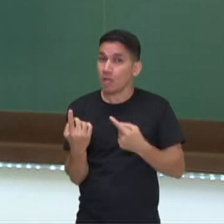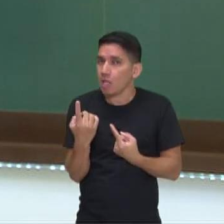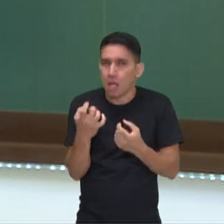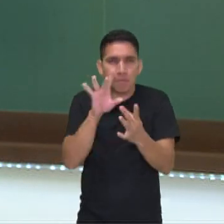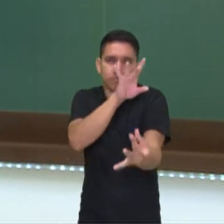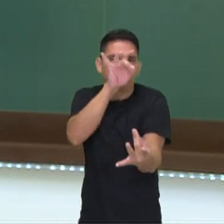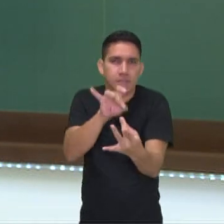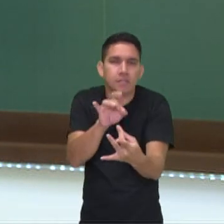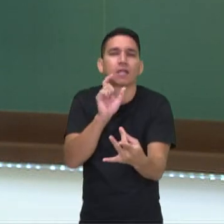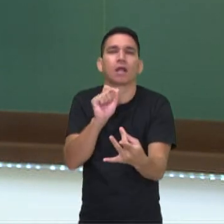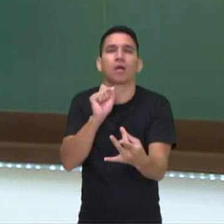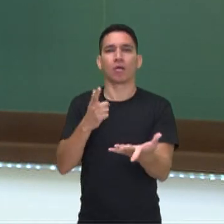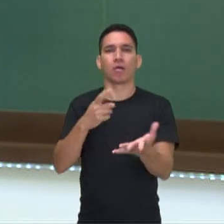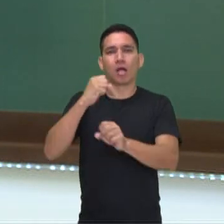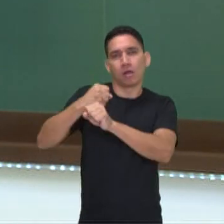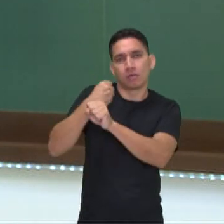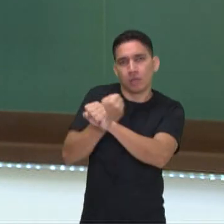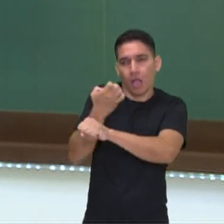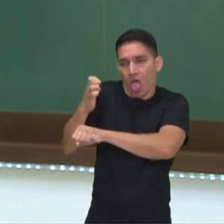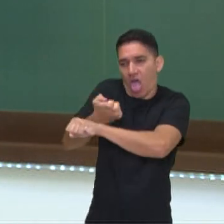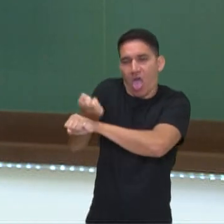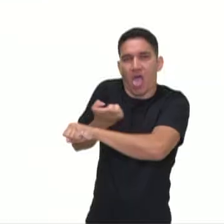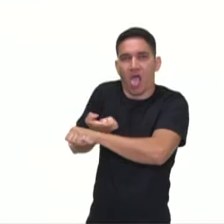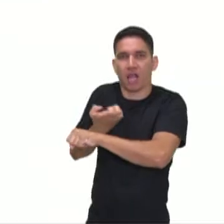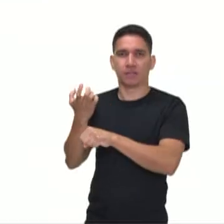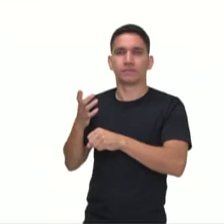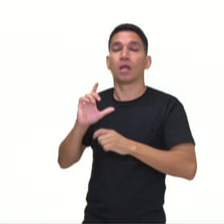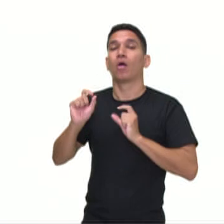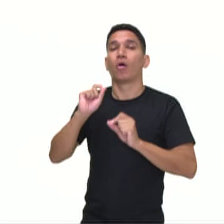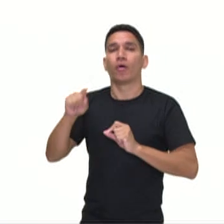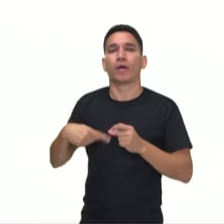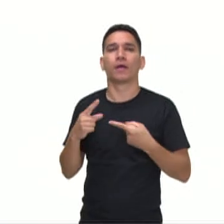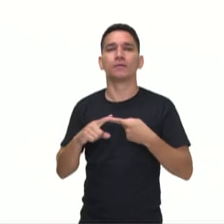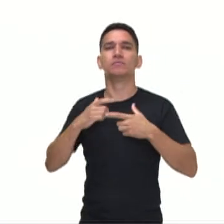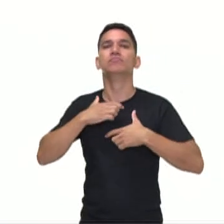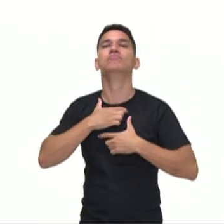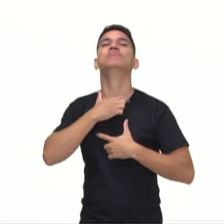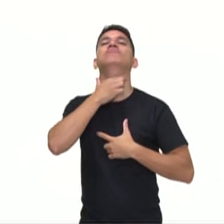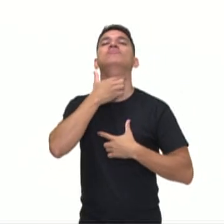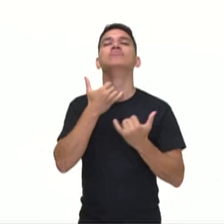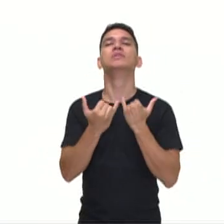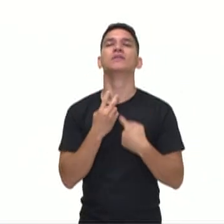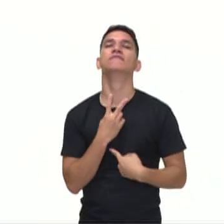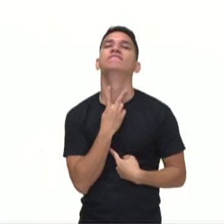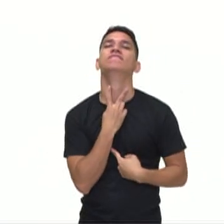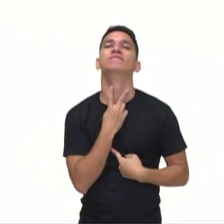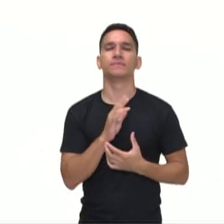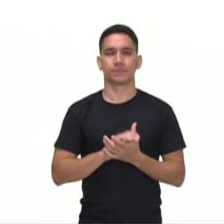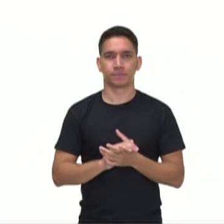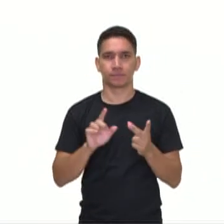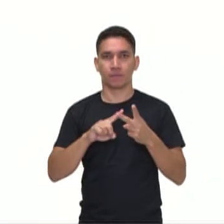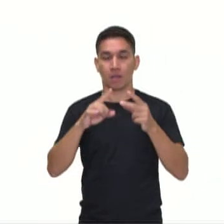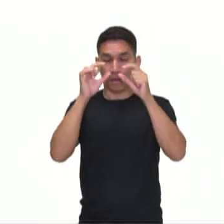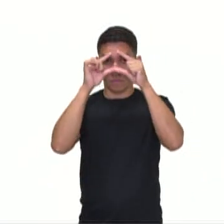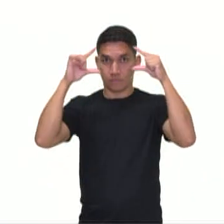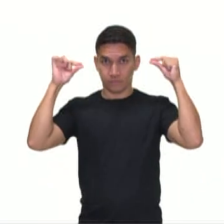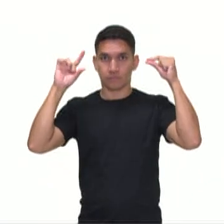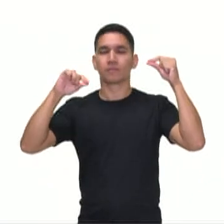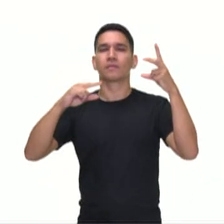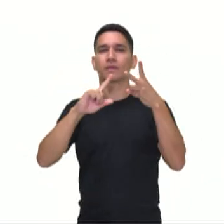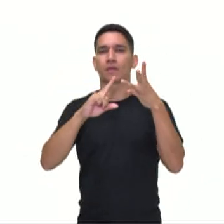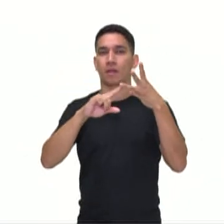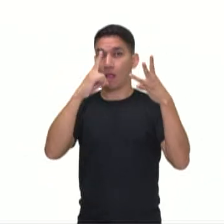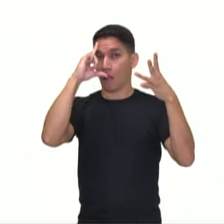únicas da escultura do Aleijadinho. Pescoço alongado em forma de V, olhos espaçados, nariz reto e